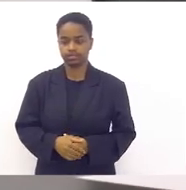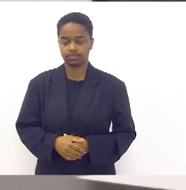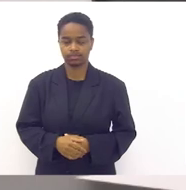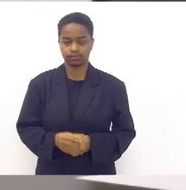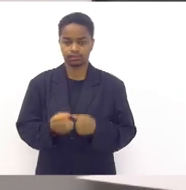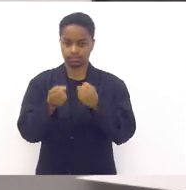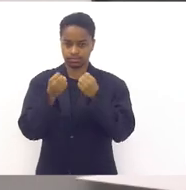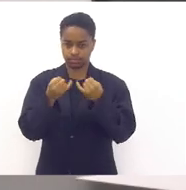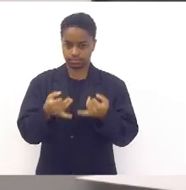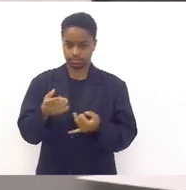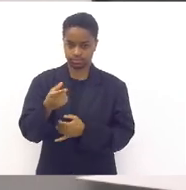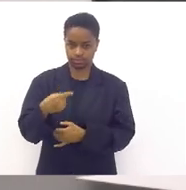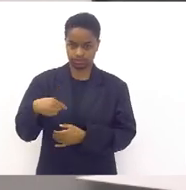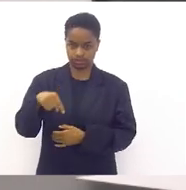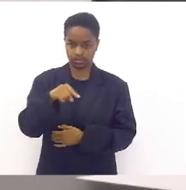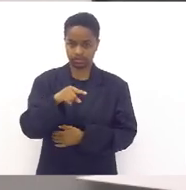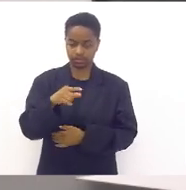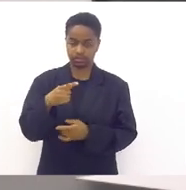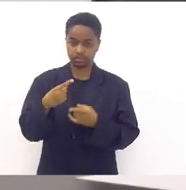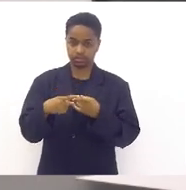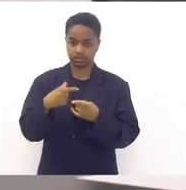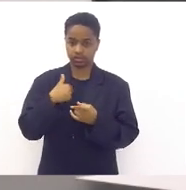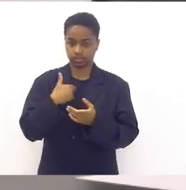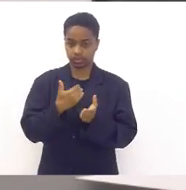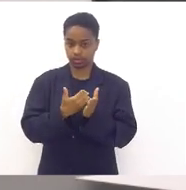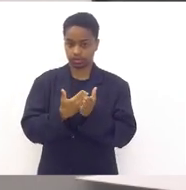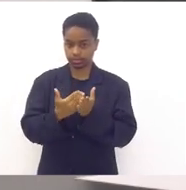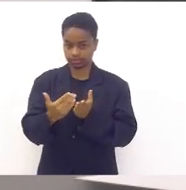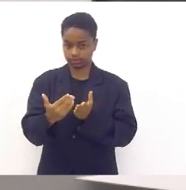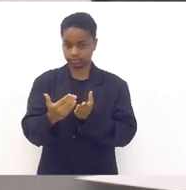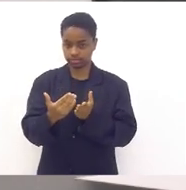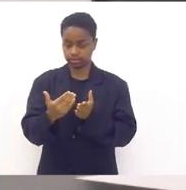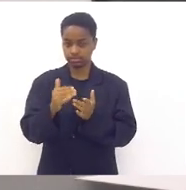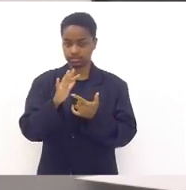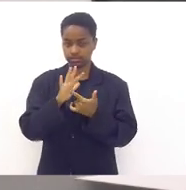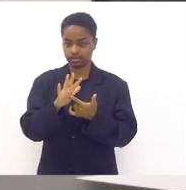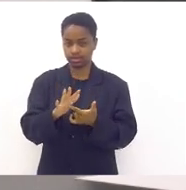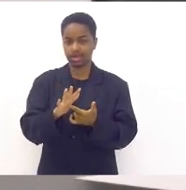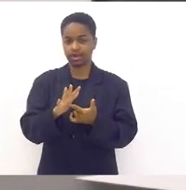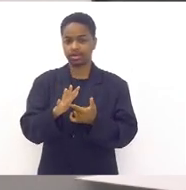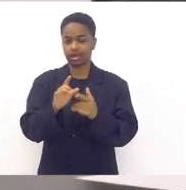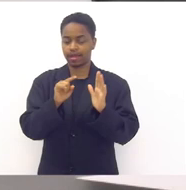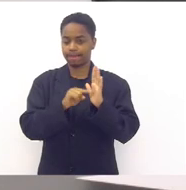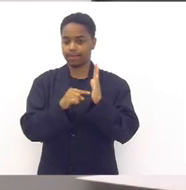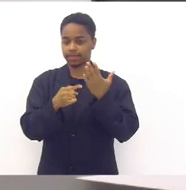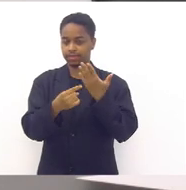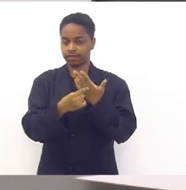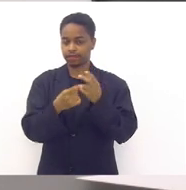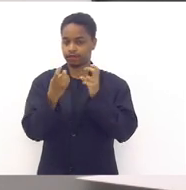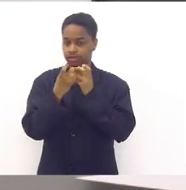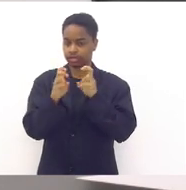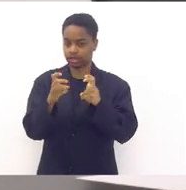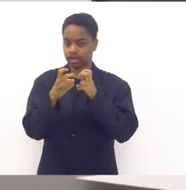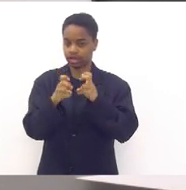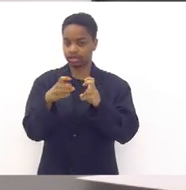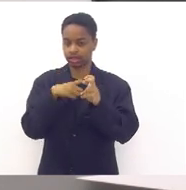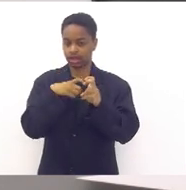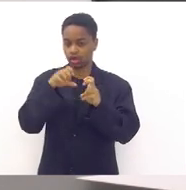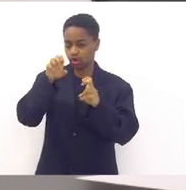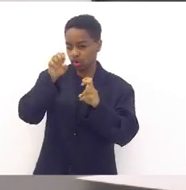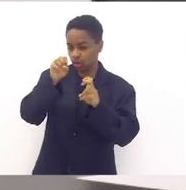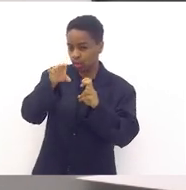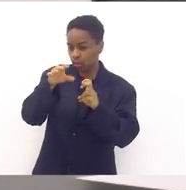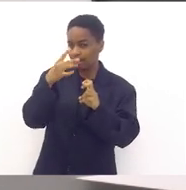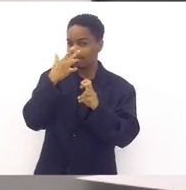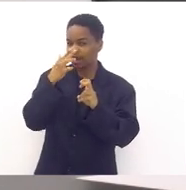ressaltar, né, como eu comecei aqui, a imagem do trem, né, tá lá, a luzinha está lá no fundo, a gente acha que é uma luzinha